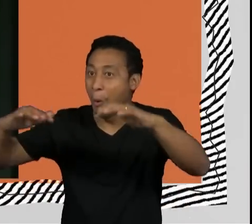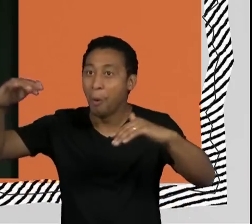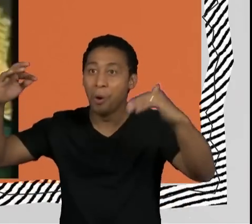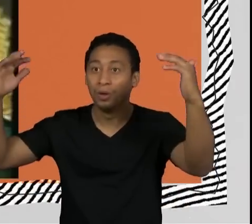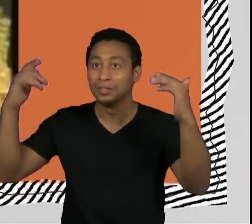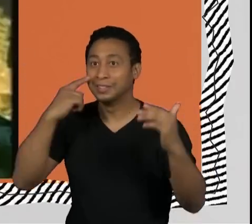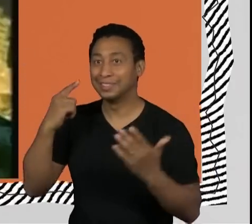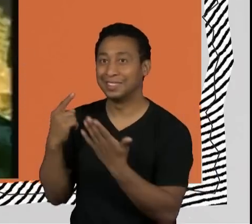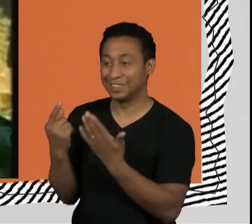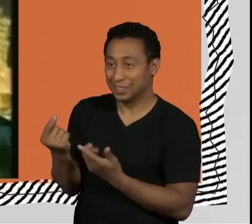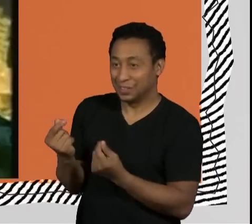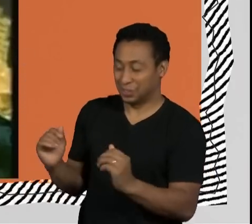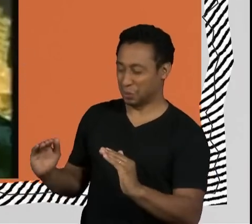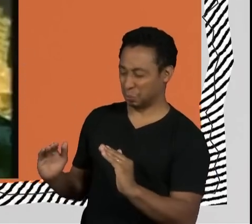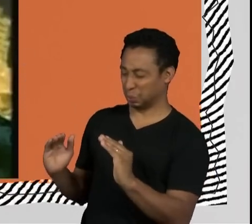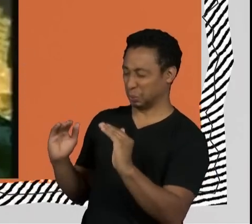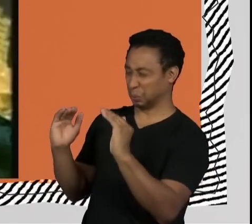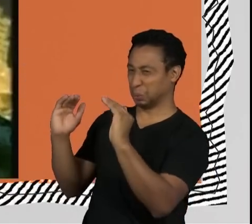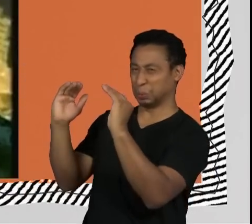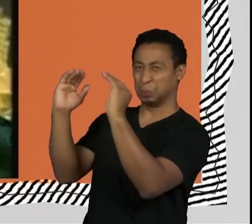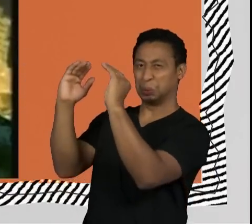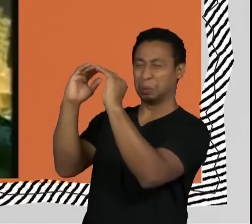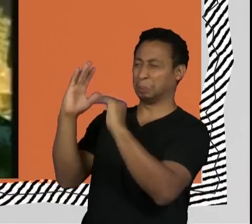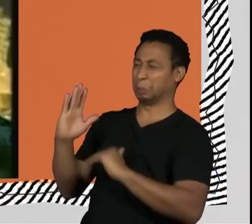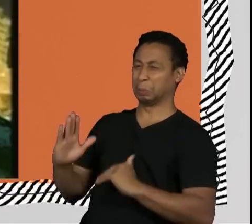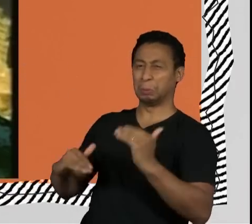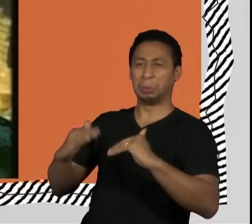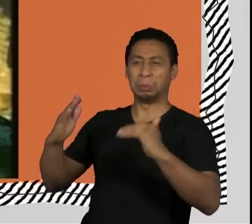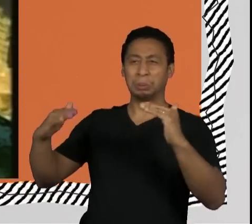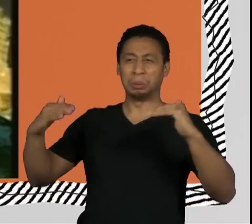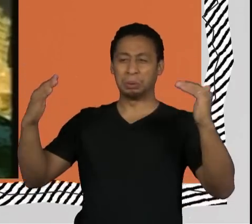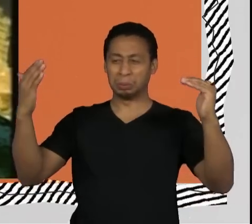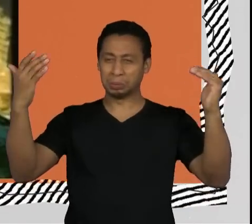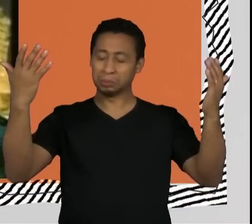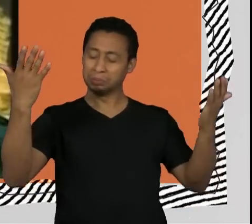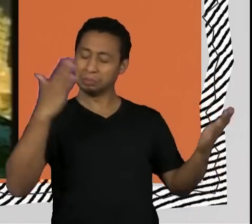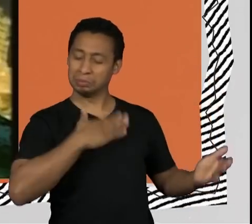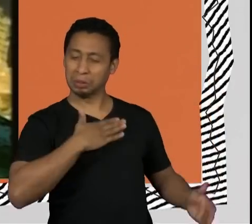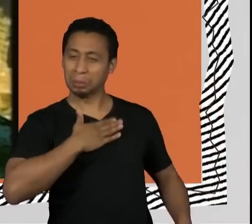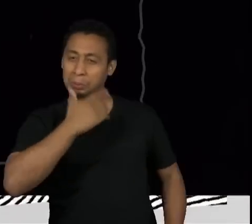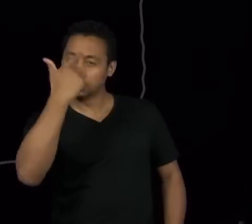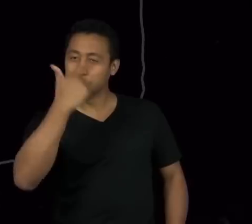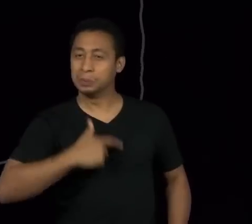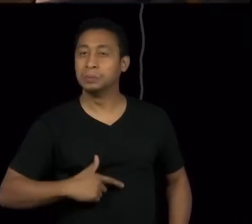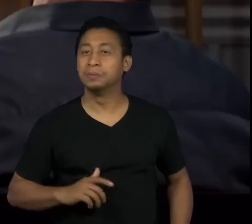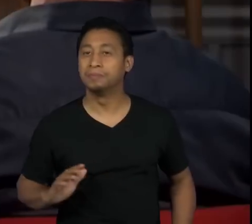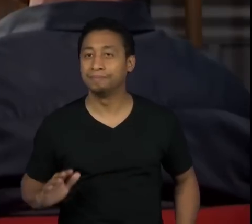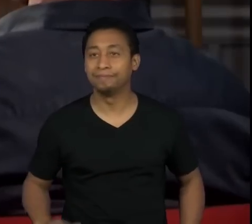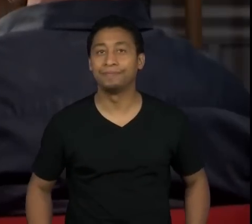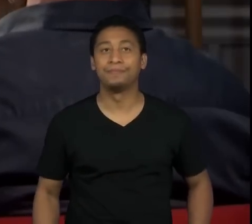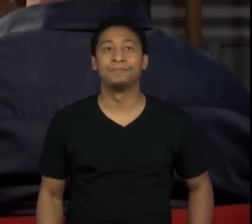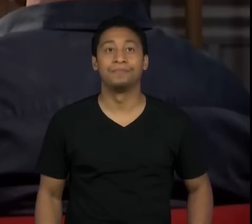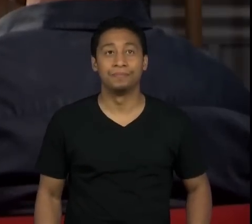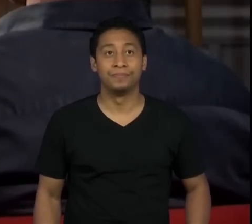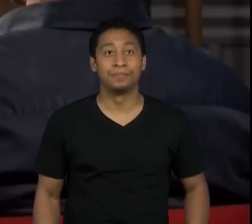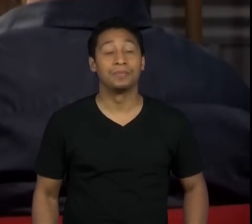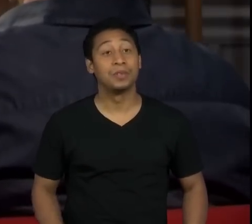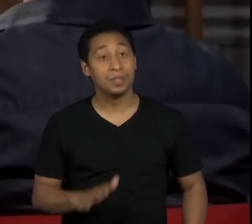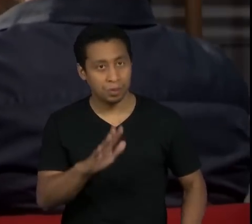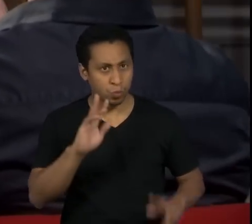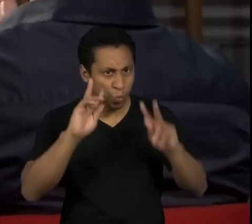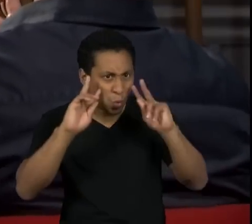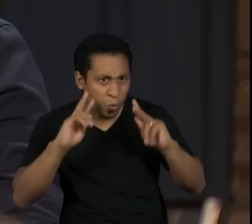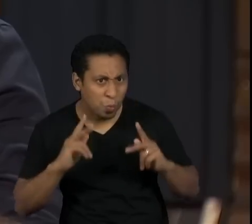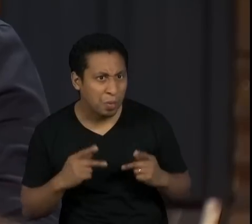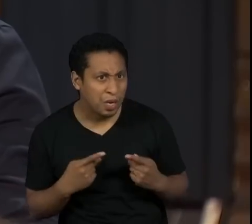torre. Crescendo pra mim! Para que servem os bancos?